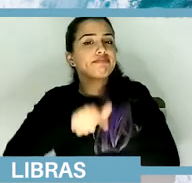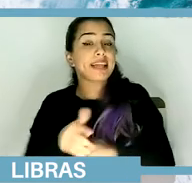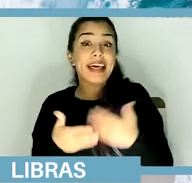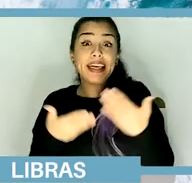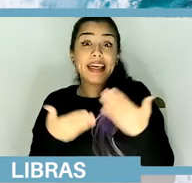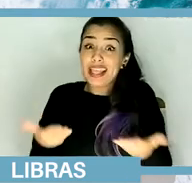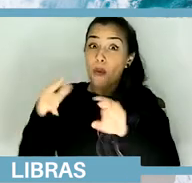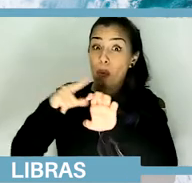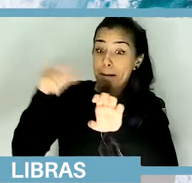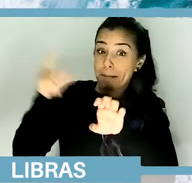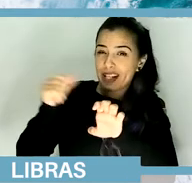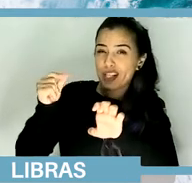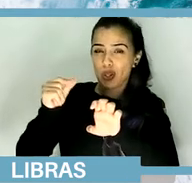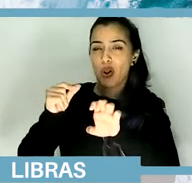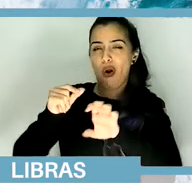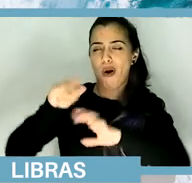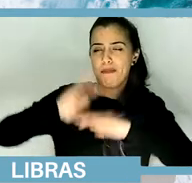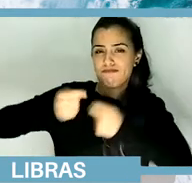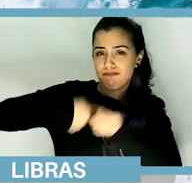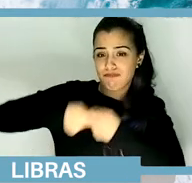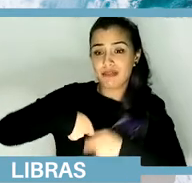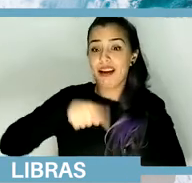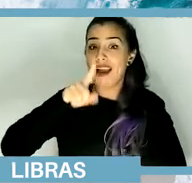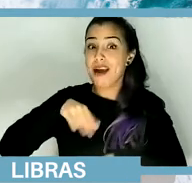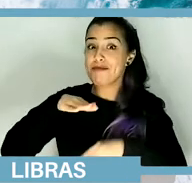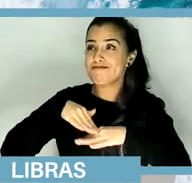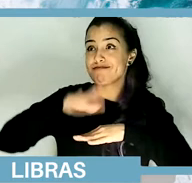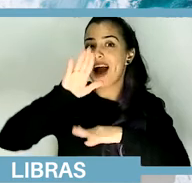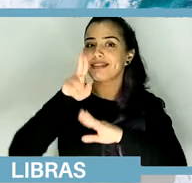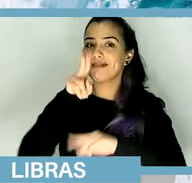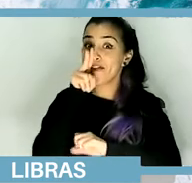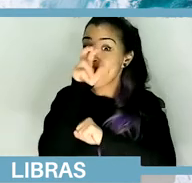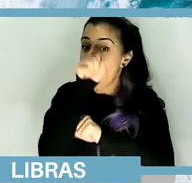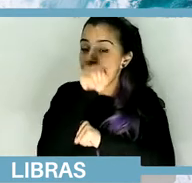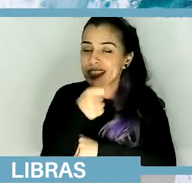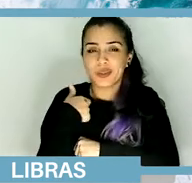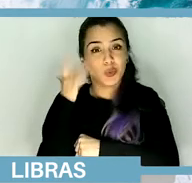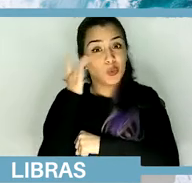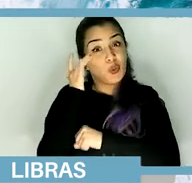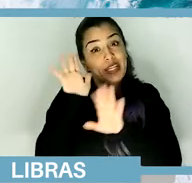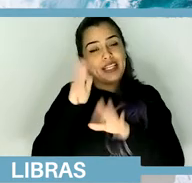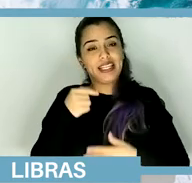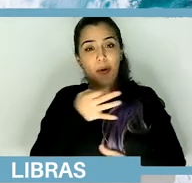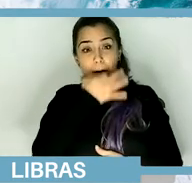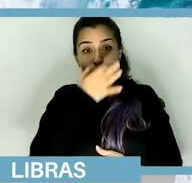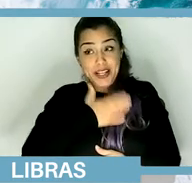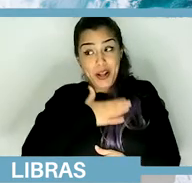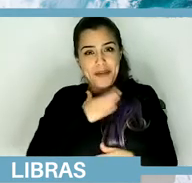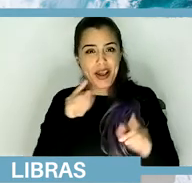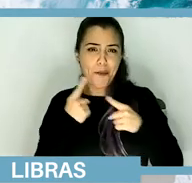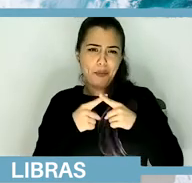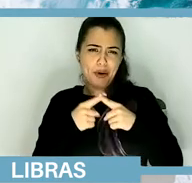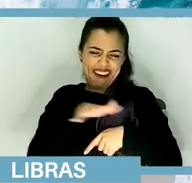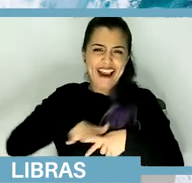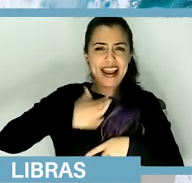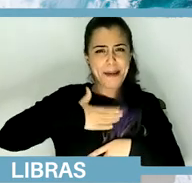mais intensa, né? Não sei se também estou fazendo uma análise muito presa aqui à minha bolha, mas é essa sensação que eu tenho conversando